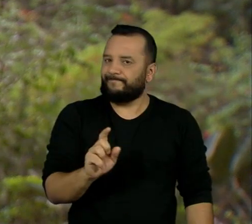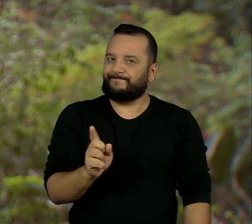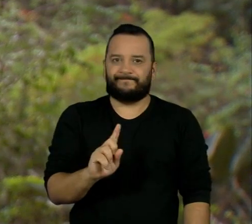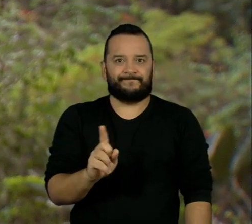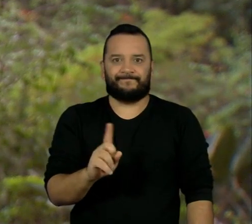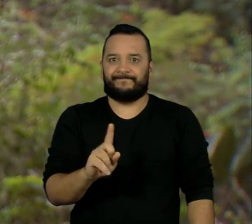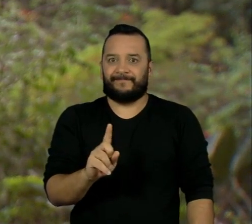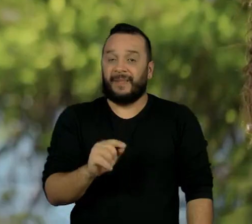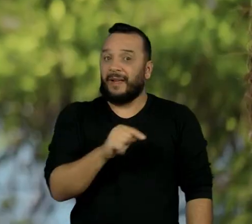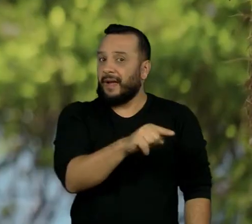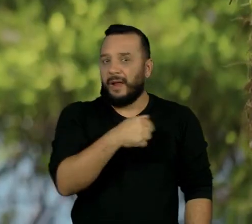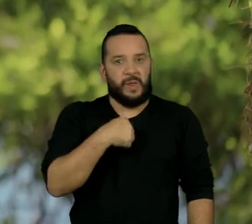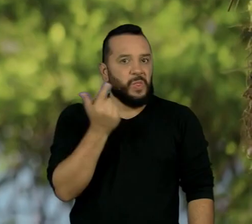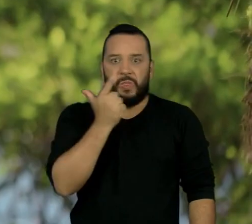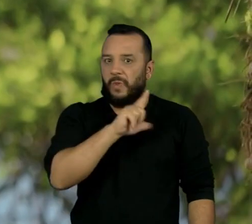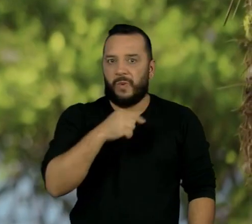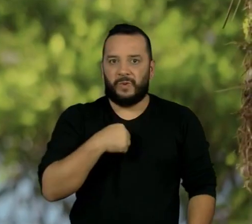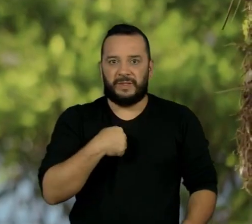se regenerar.